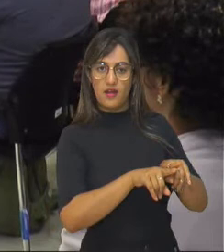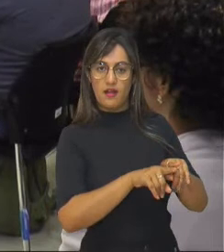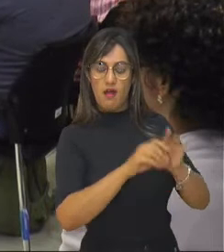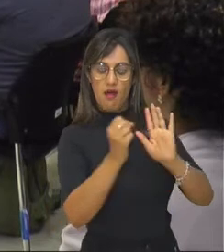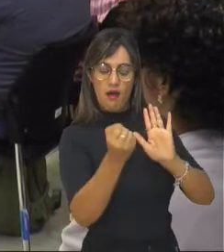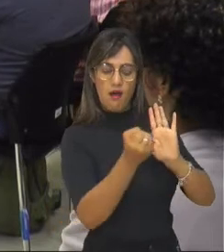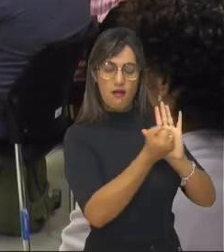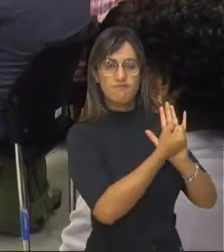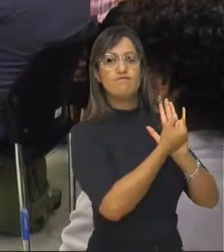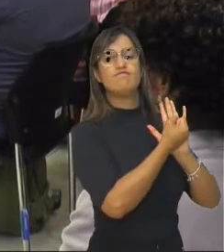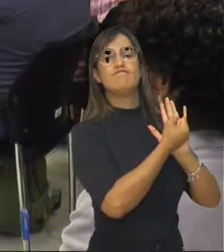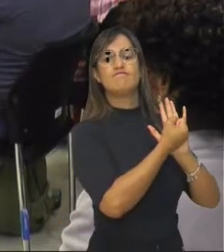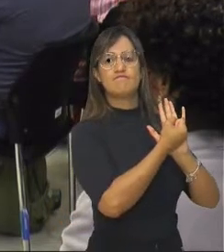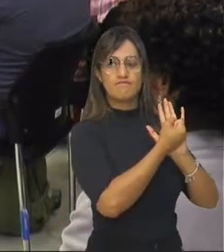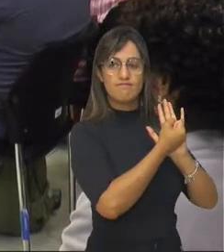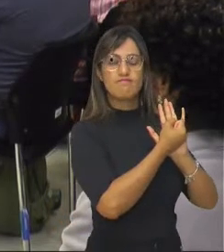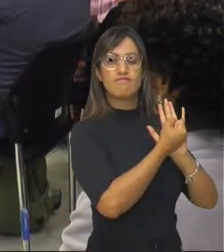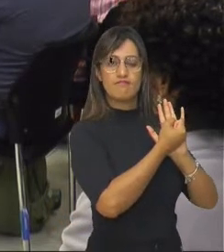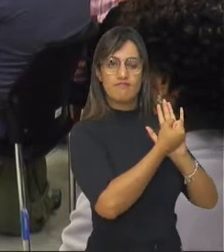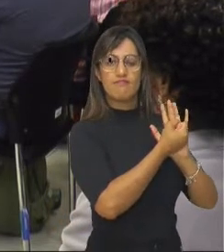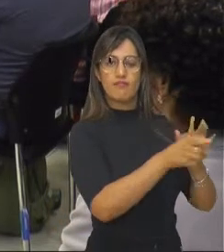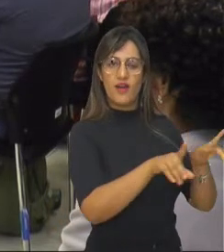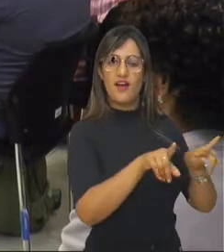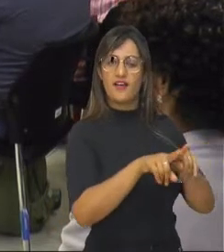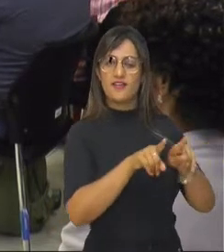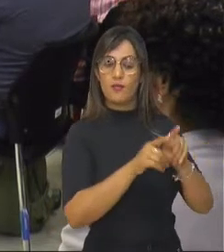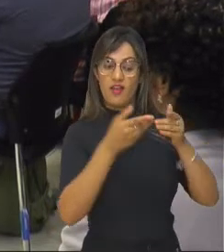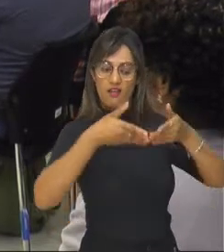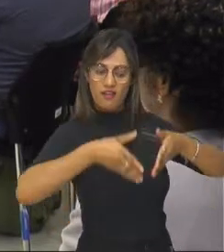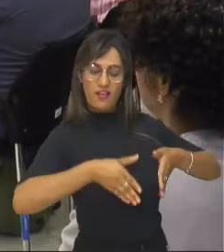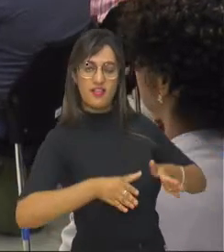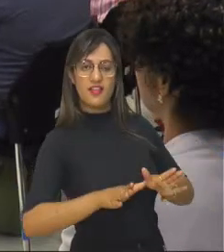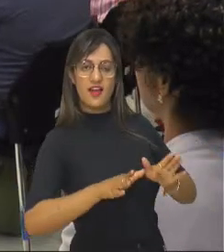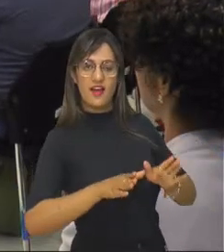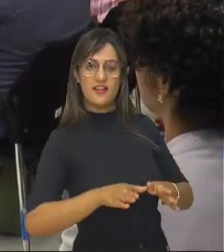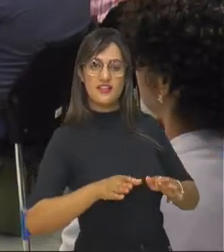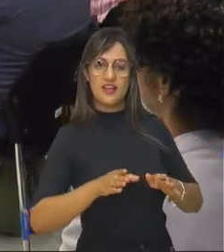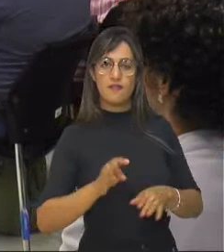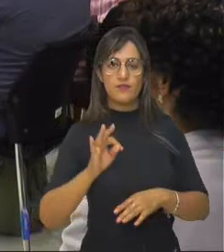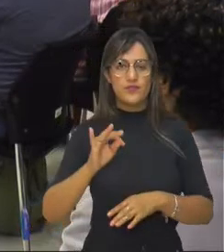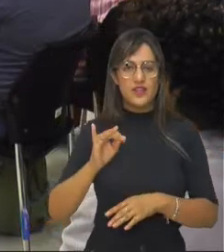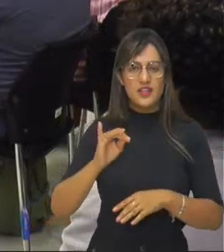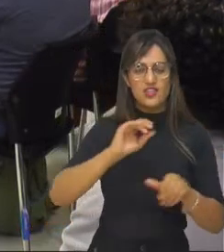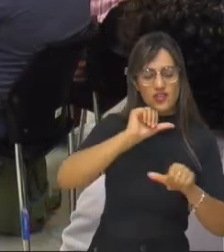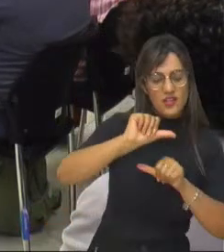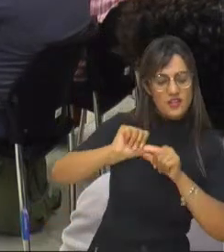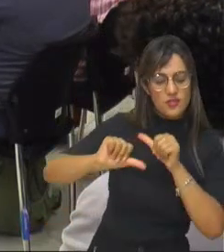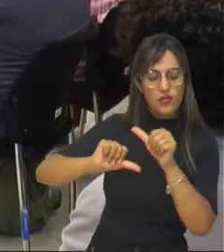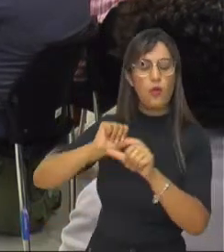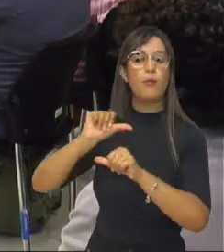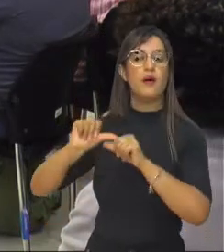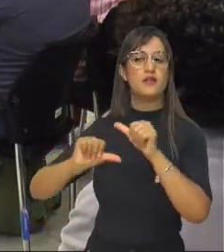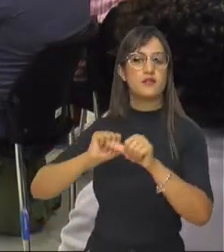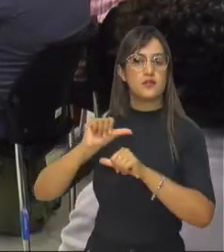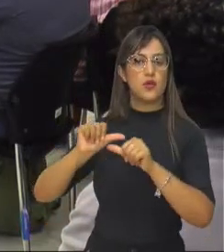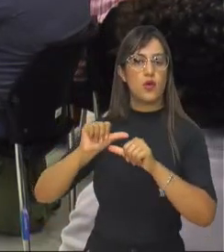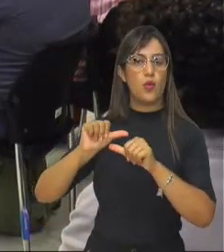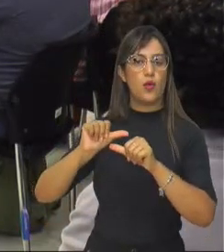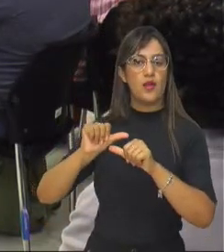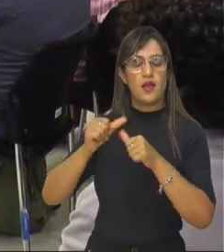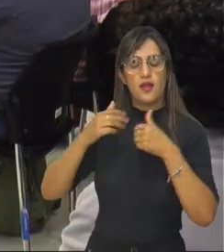marca Tibira, da mesma raiz que nascem Tibiras, da mesma raiz em que